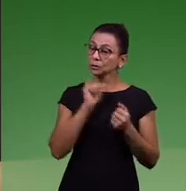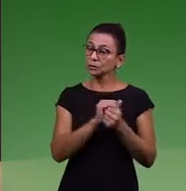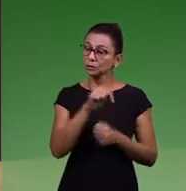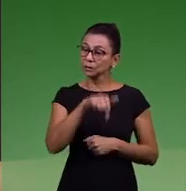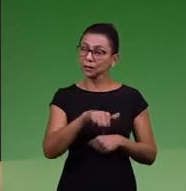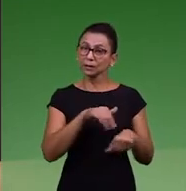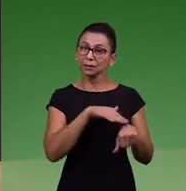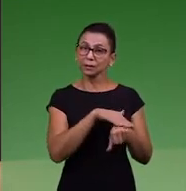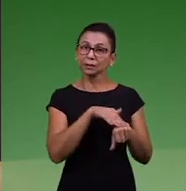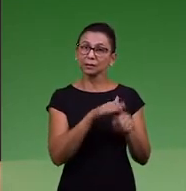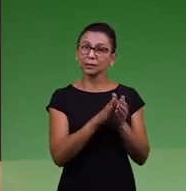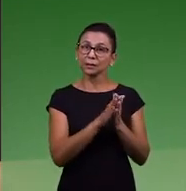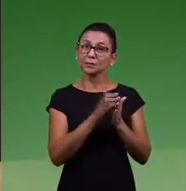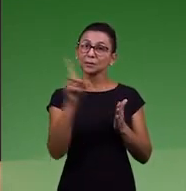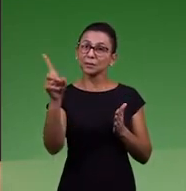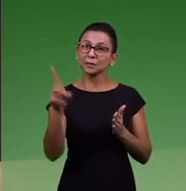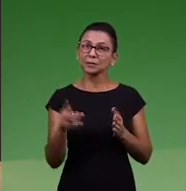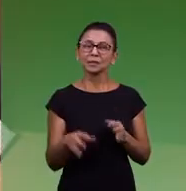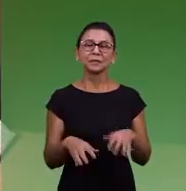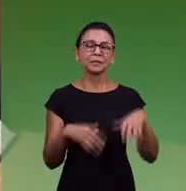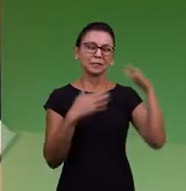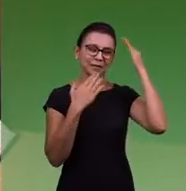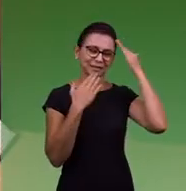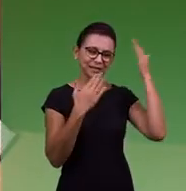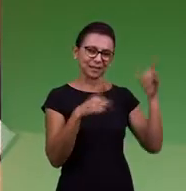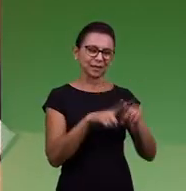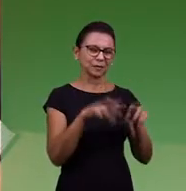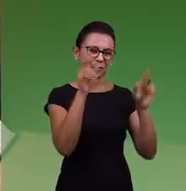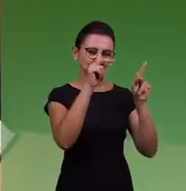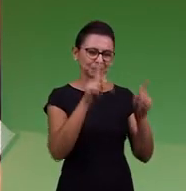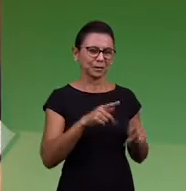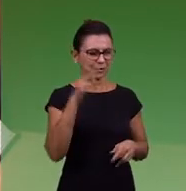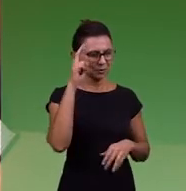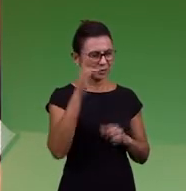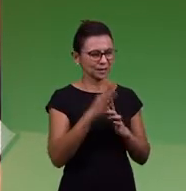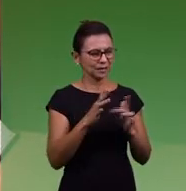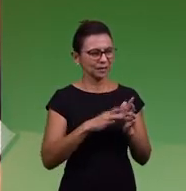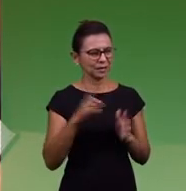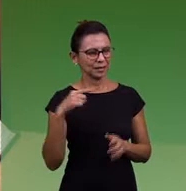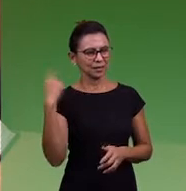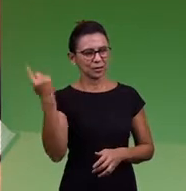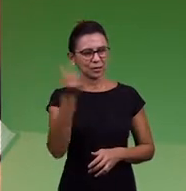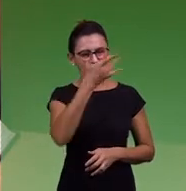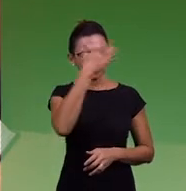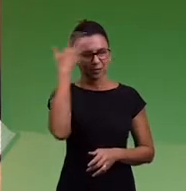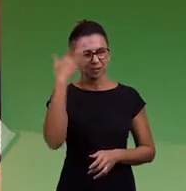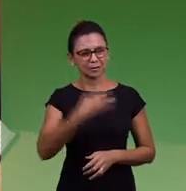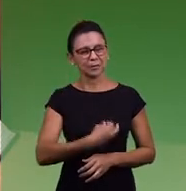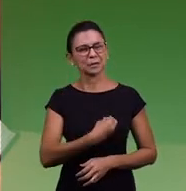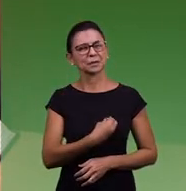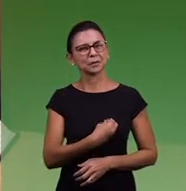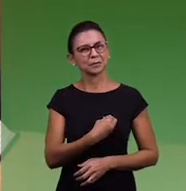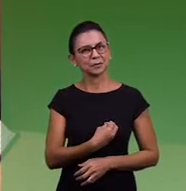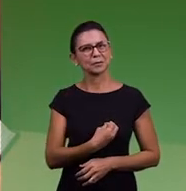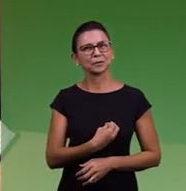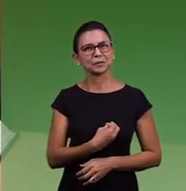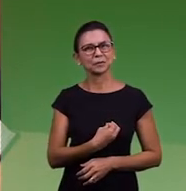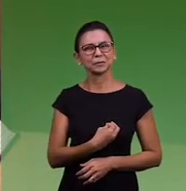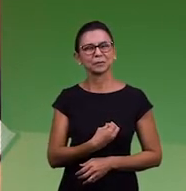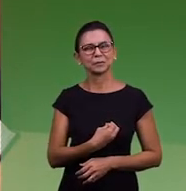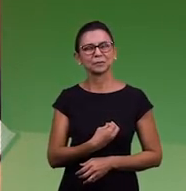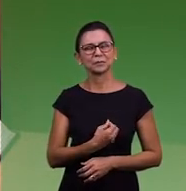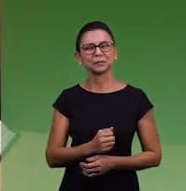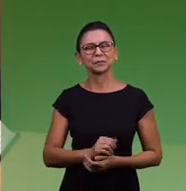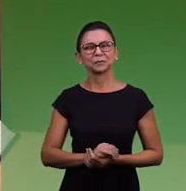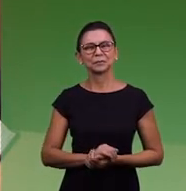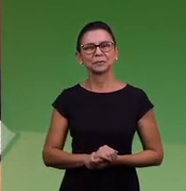aqui no programa Conversas Bíblicas. Amém. Eu também agradeço, desejo a você a paz do Senhor e a todos que participarem desse programa. Eu também cumprimento com a